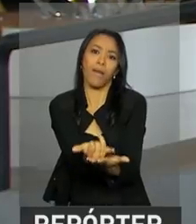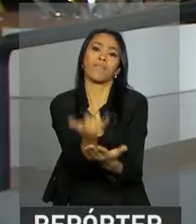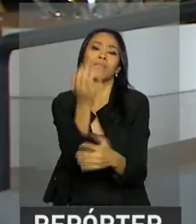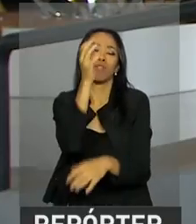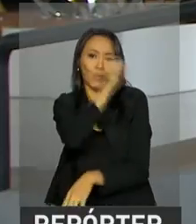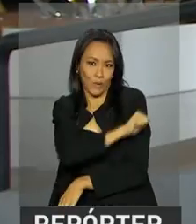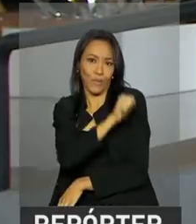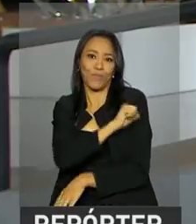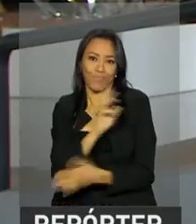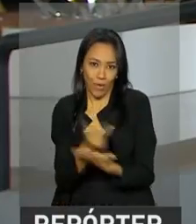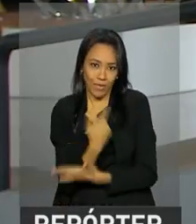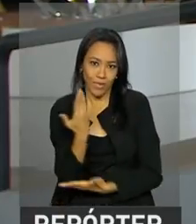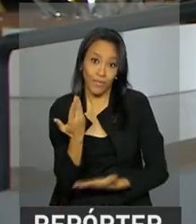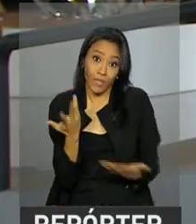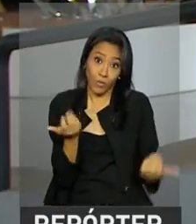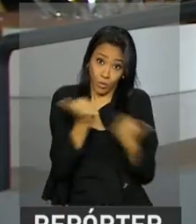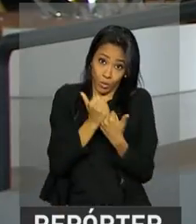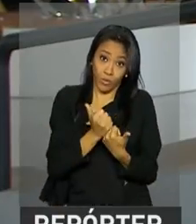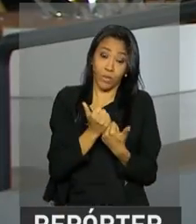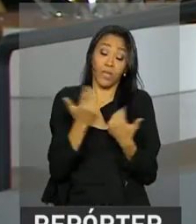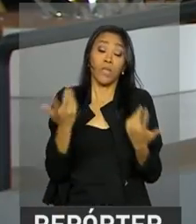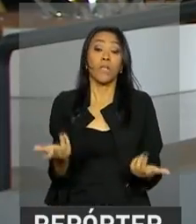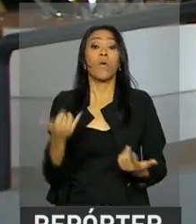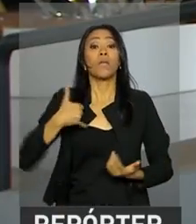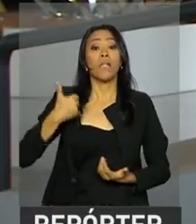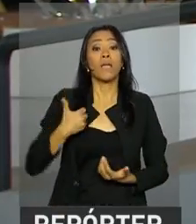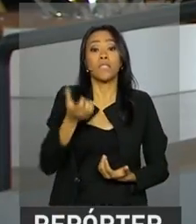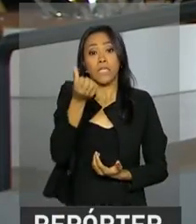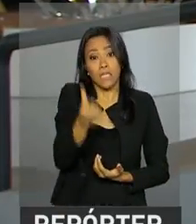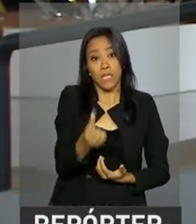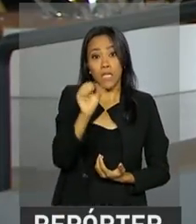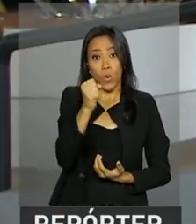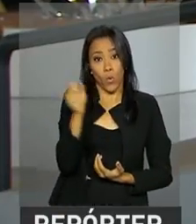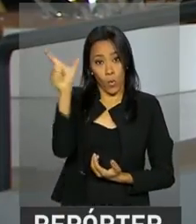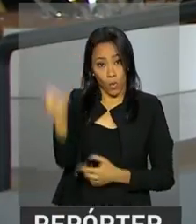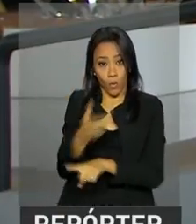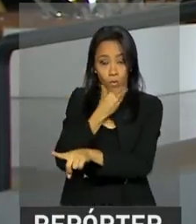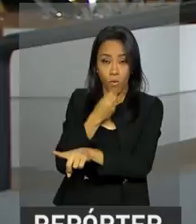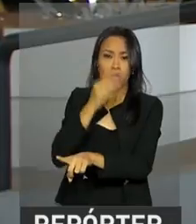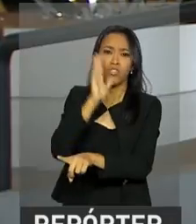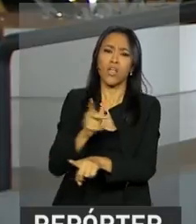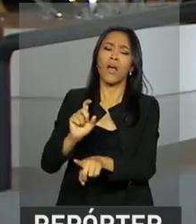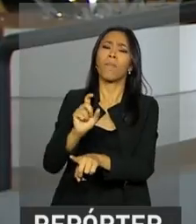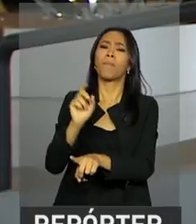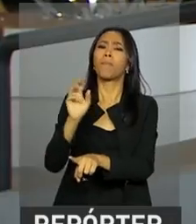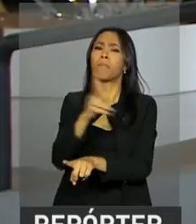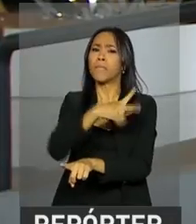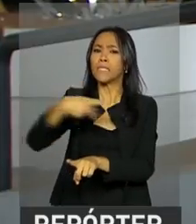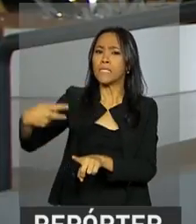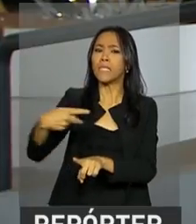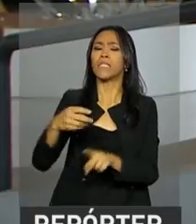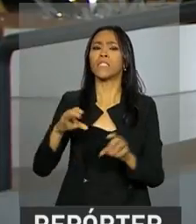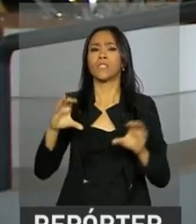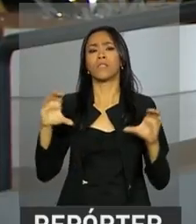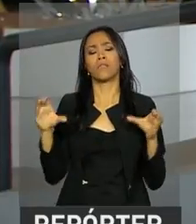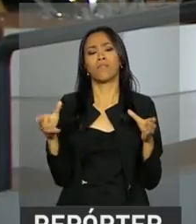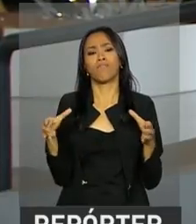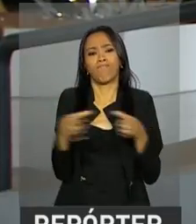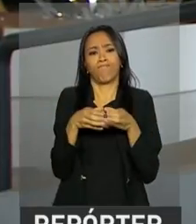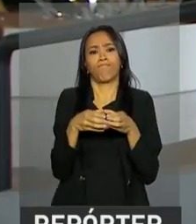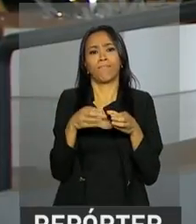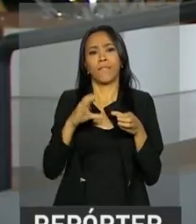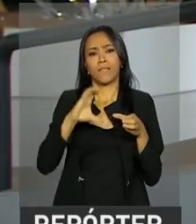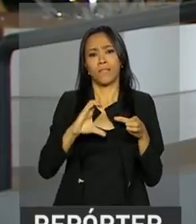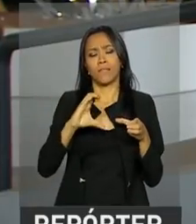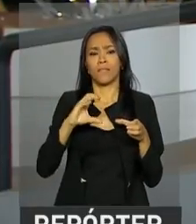estado do rio de janeiro osmar serraglio tem 68 anos ele já foi presidente da comissão de constituição e justiça da câmara